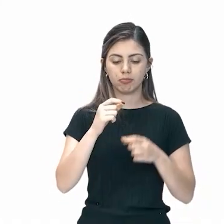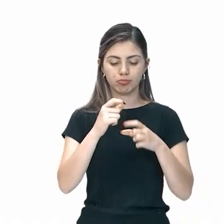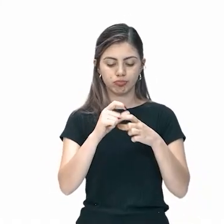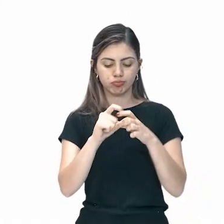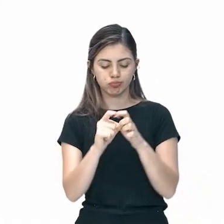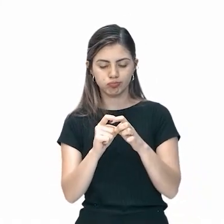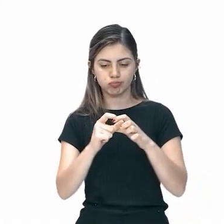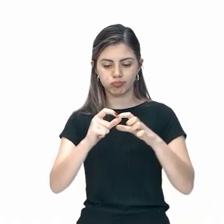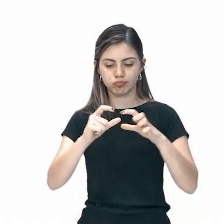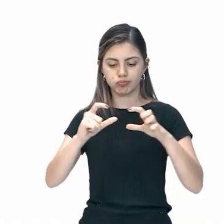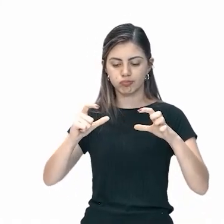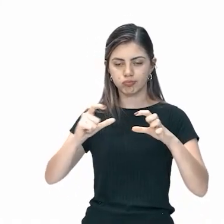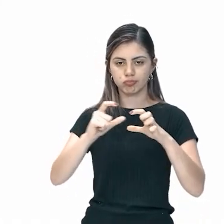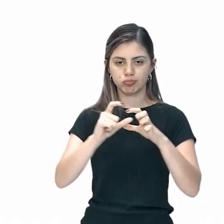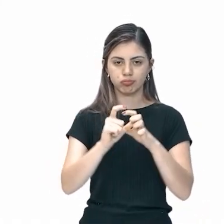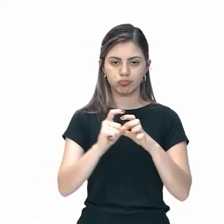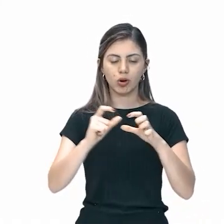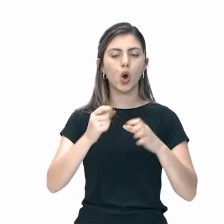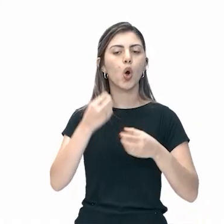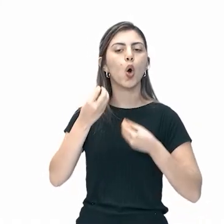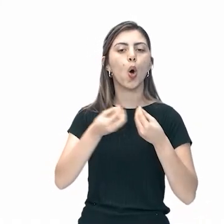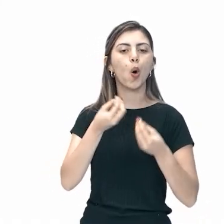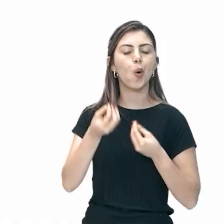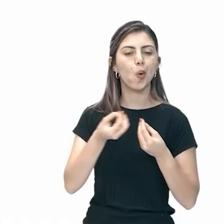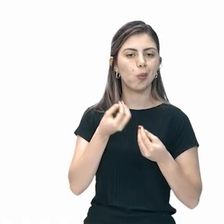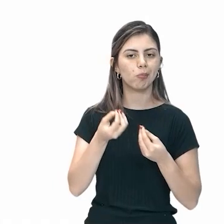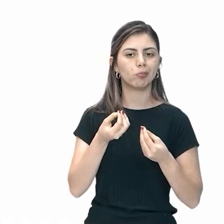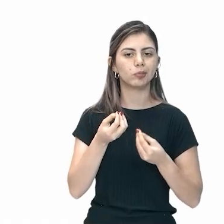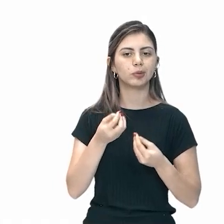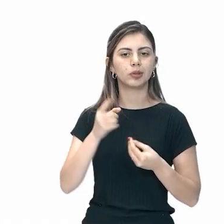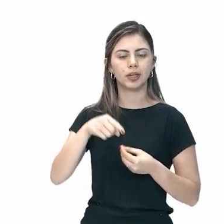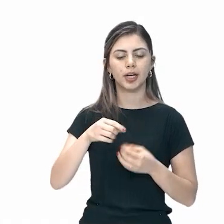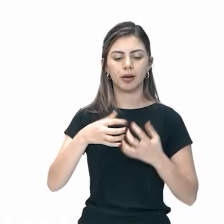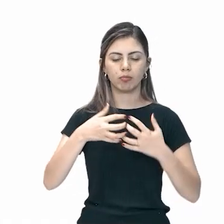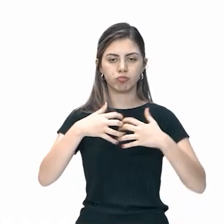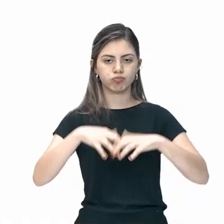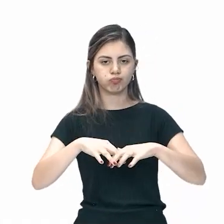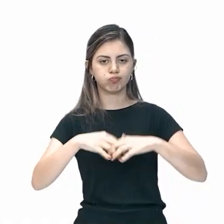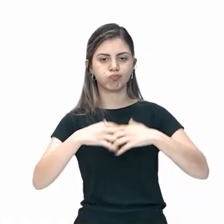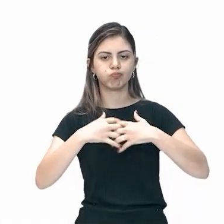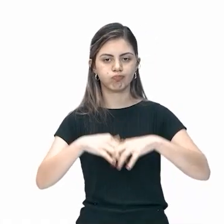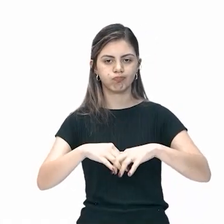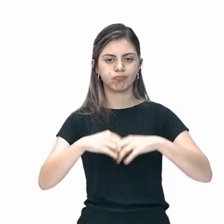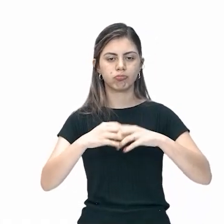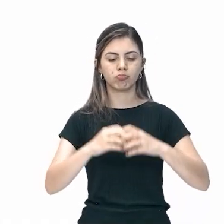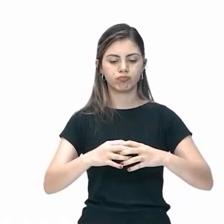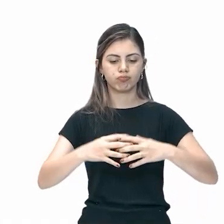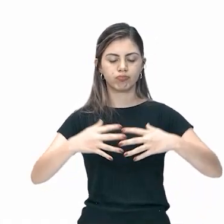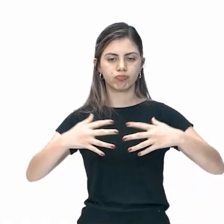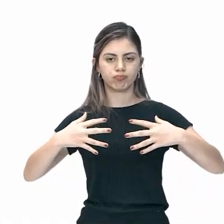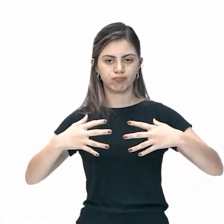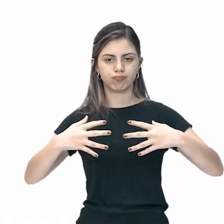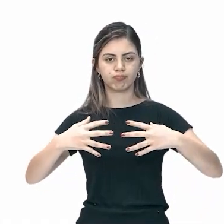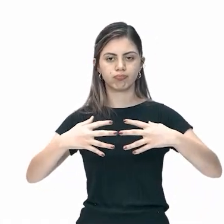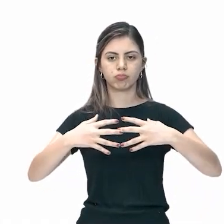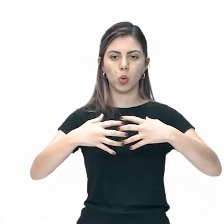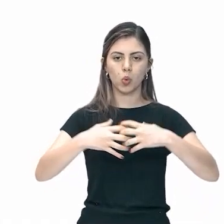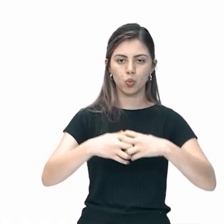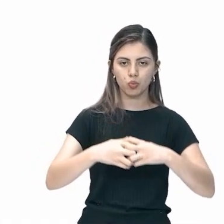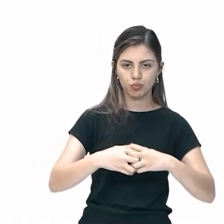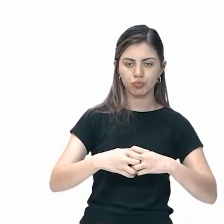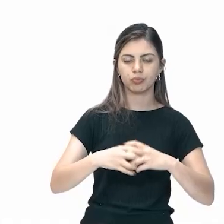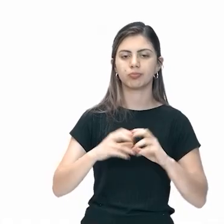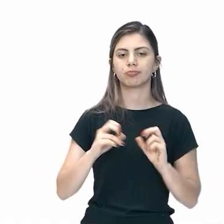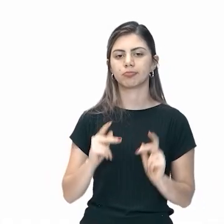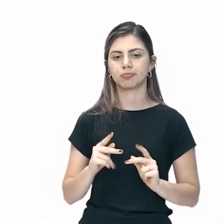dele através daquilo que nós chamamos de músculos ciliares. Eles vão esticar ou eles vão